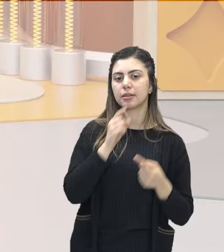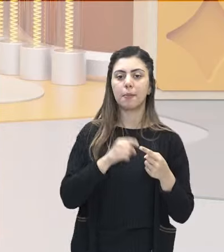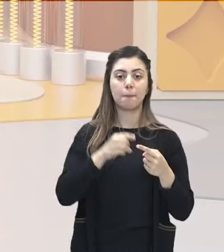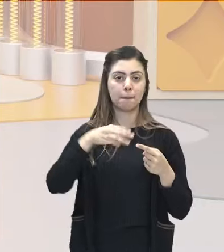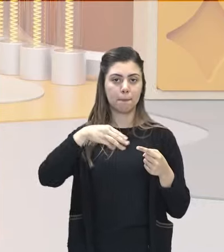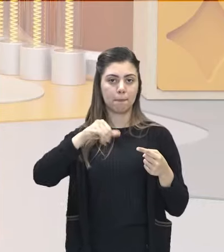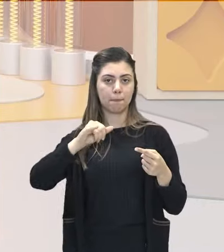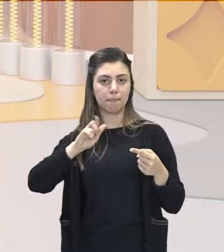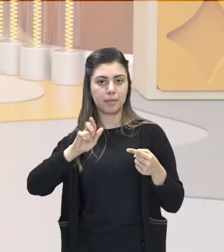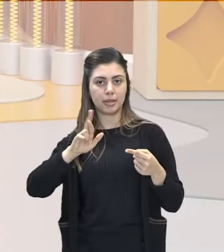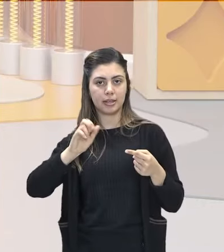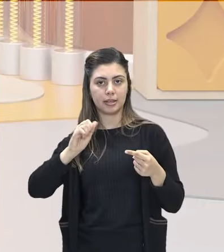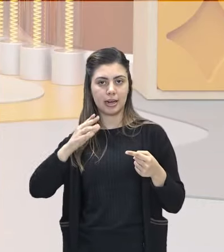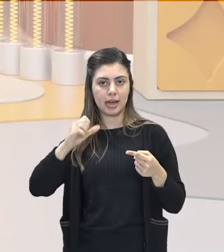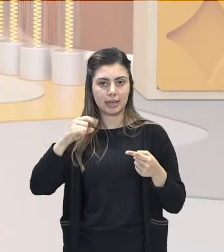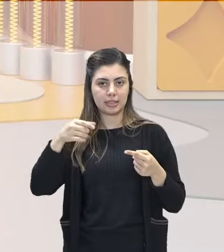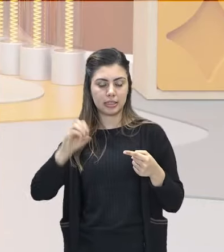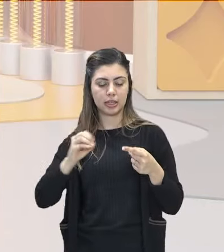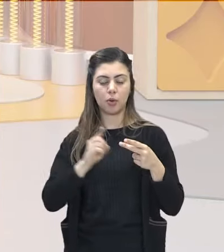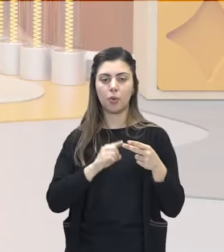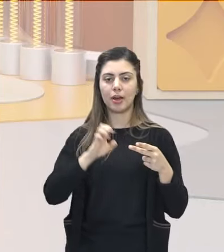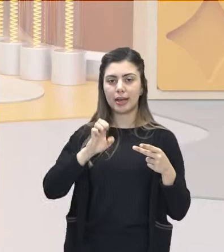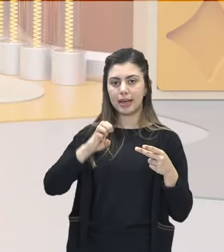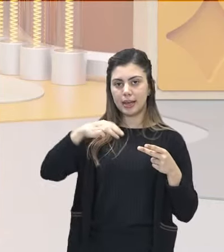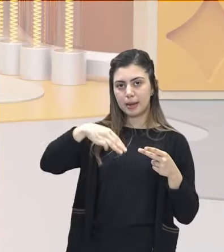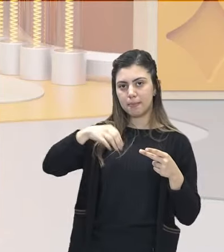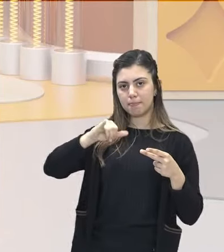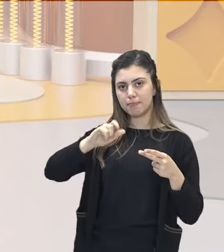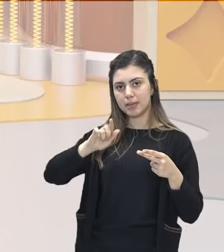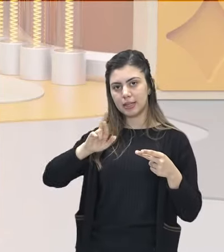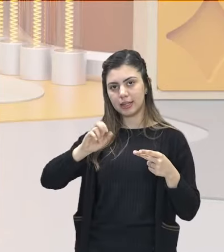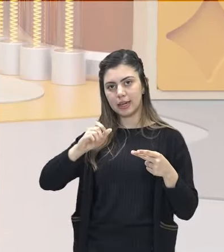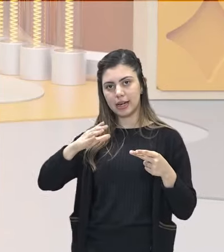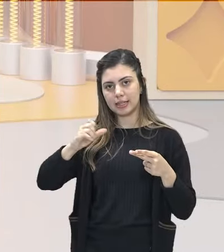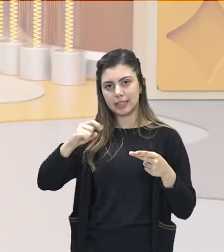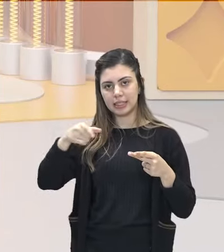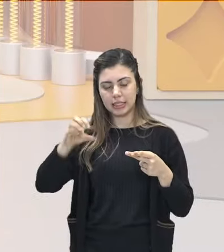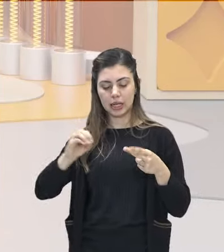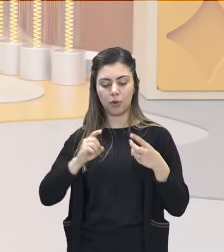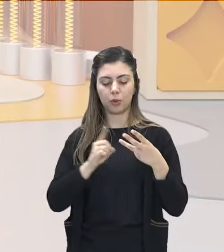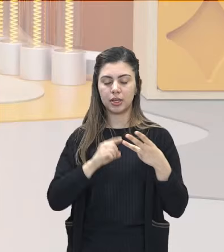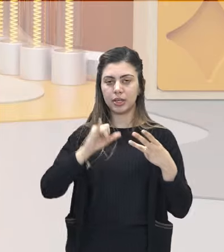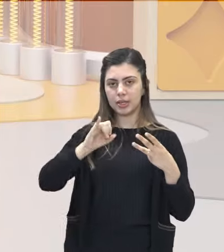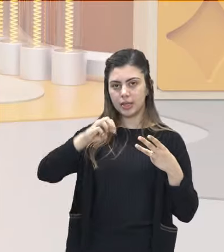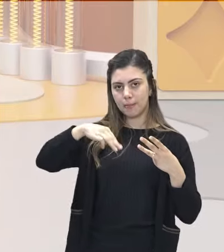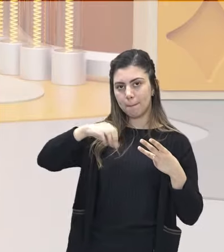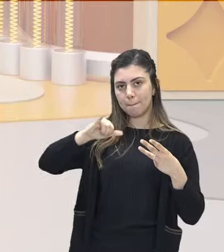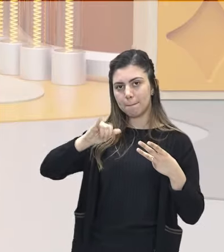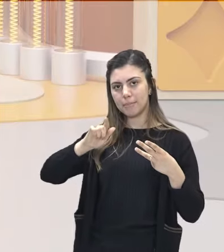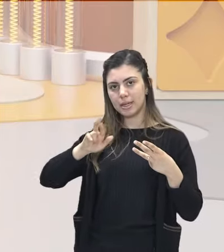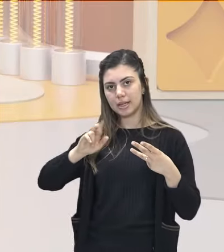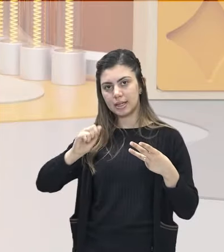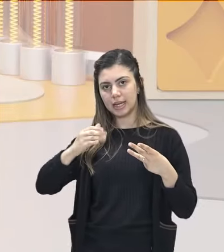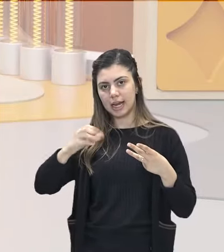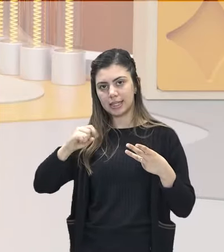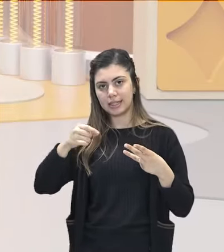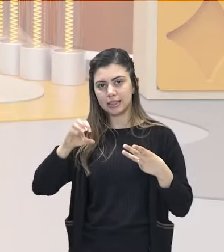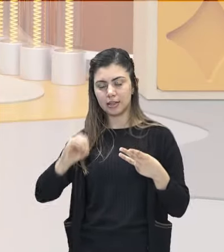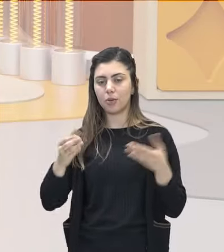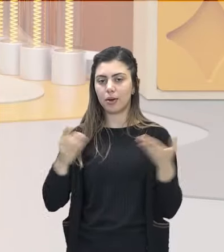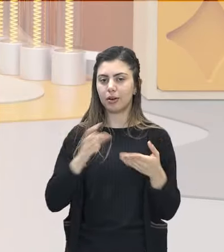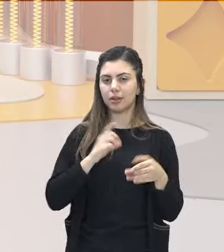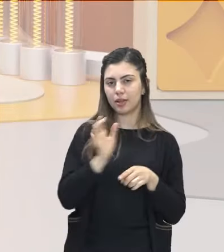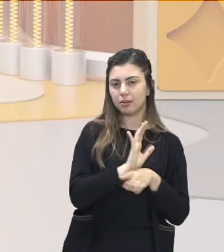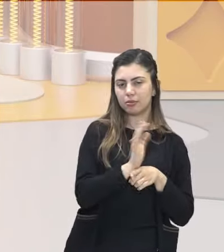migração emigração com a letra e e imigração começando com a letra E tenho aqui Uma animaçãozinha para